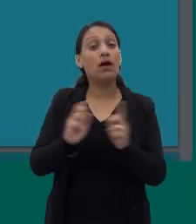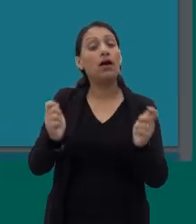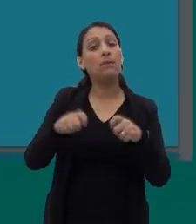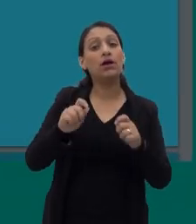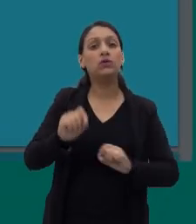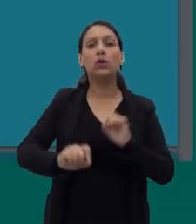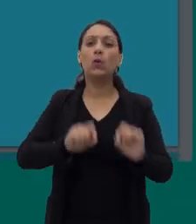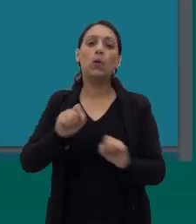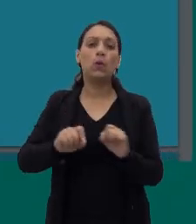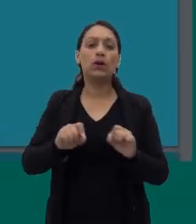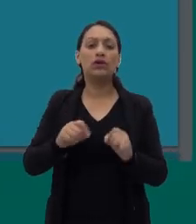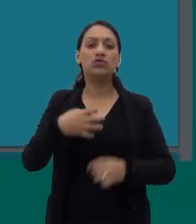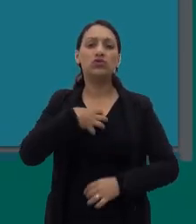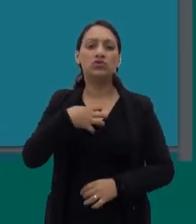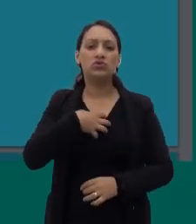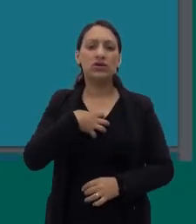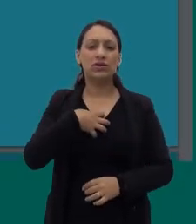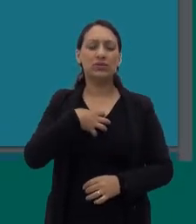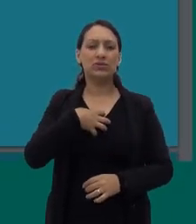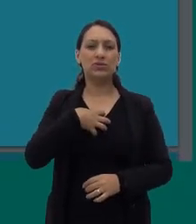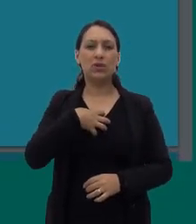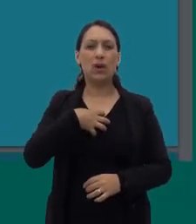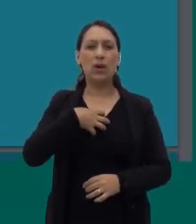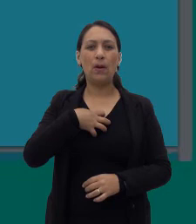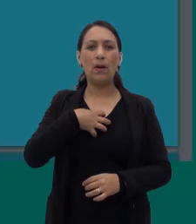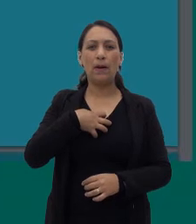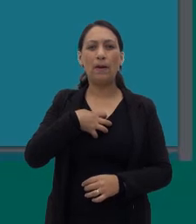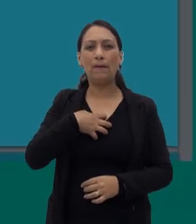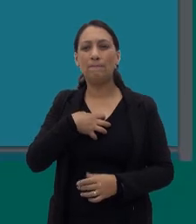gente de uma forma mais primitiva, né? Um bebê mais